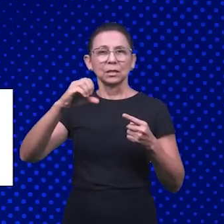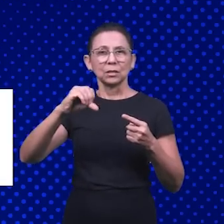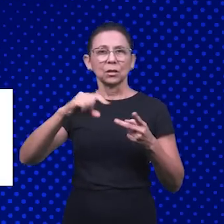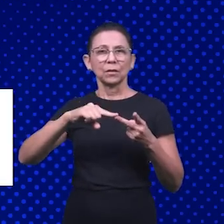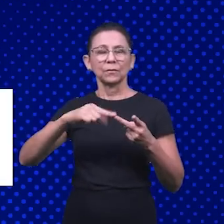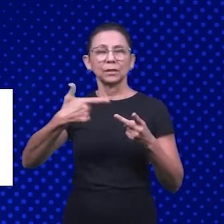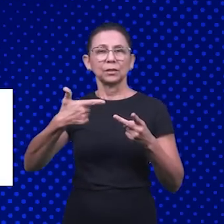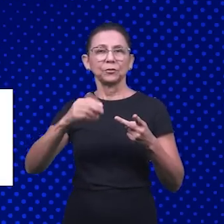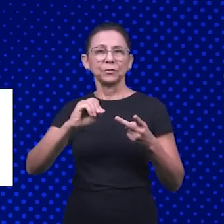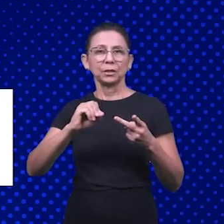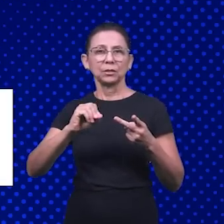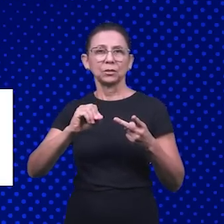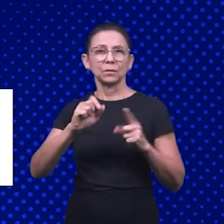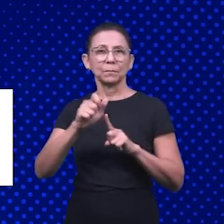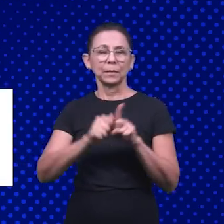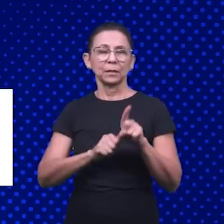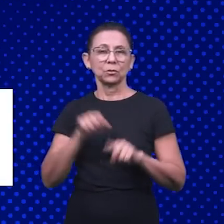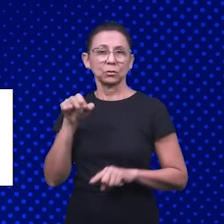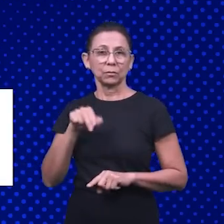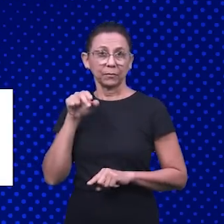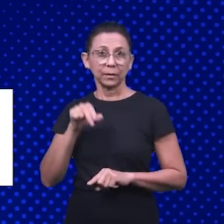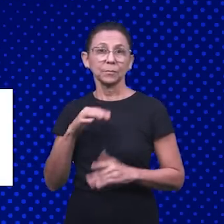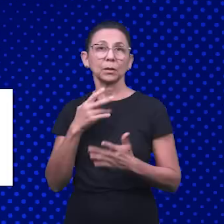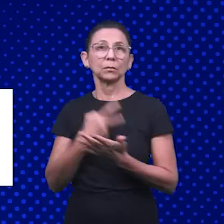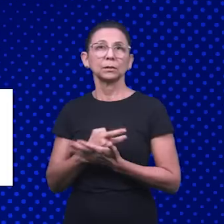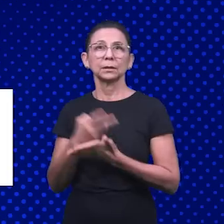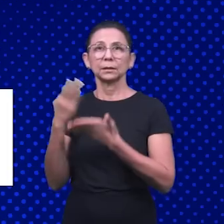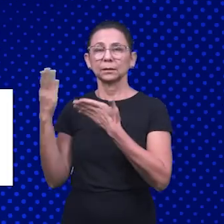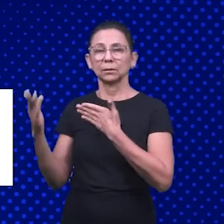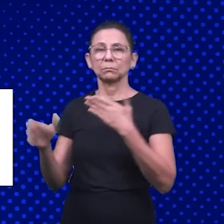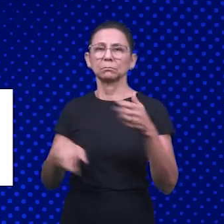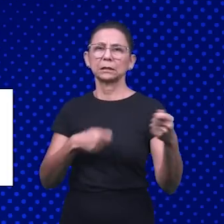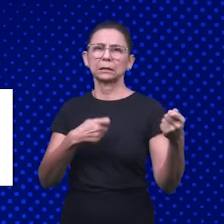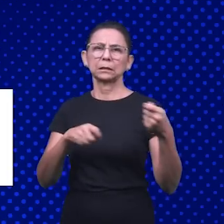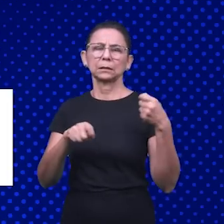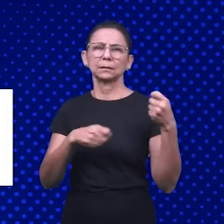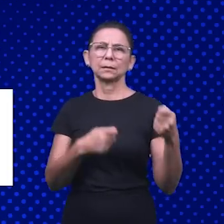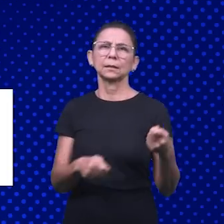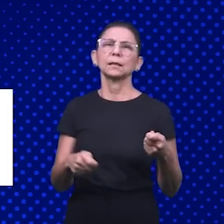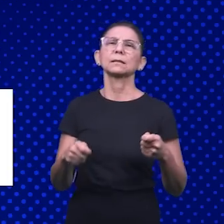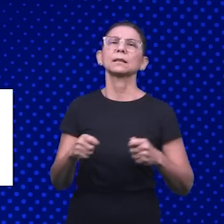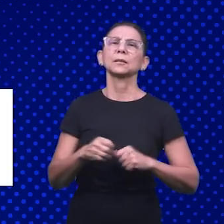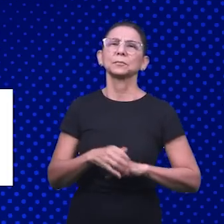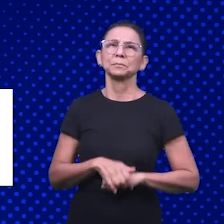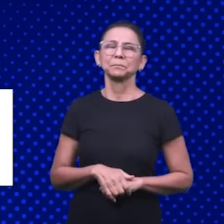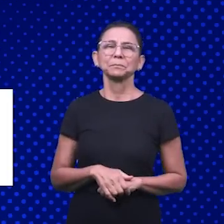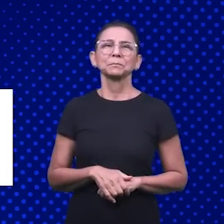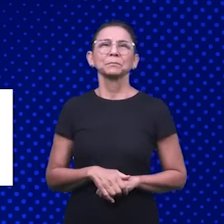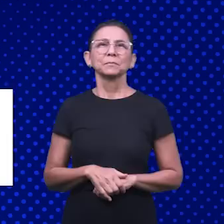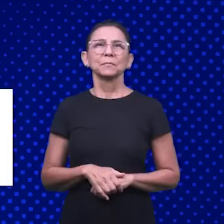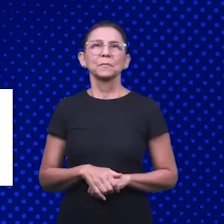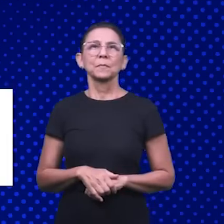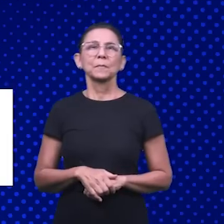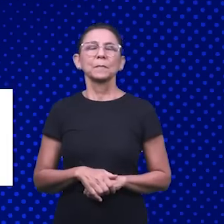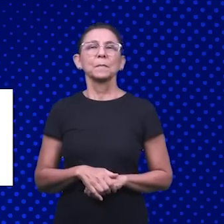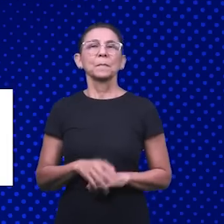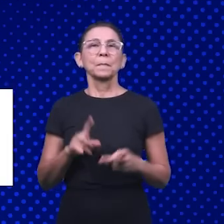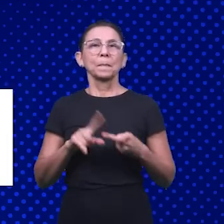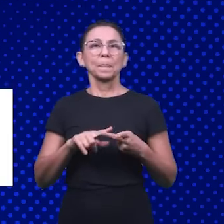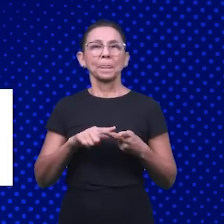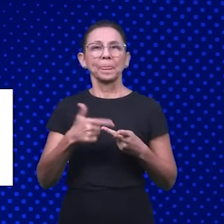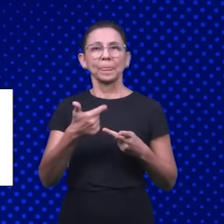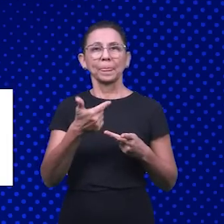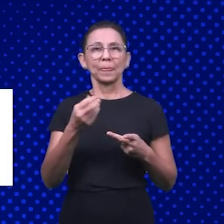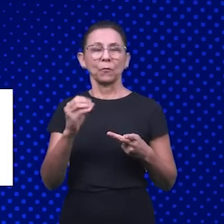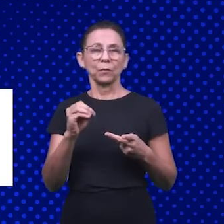novembro, foi realizado serenatas e convites ao redor da igreja da cidade de Rio Negro. E no dia 20,